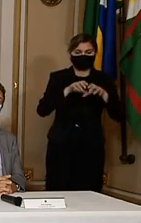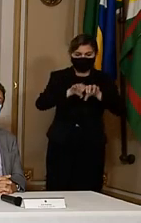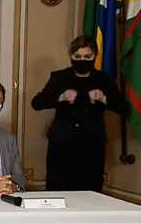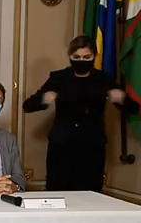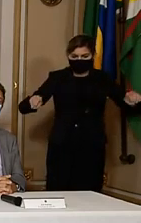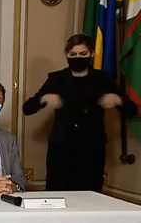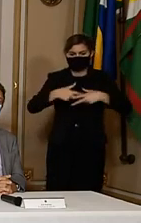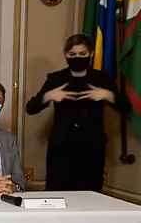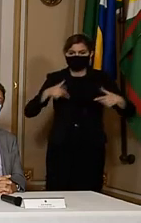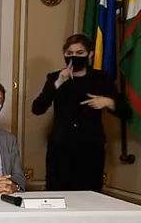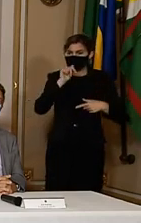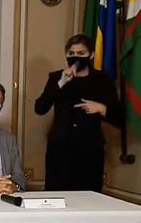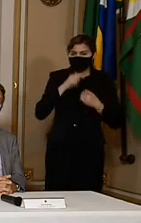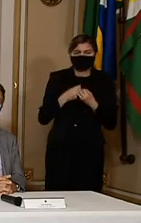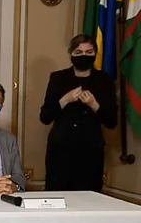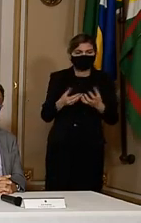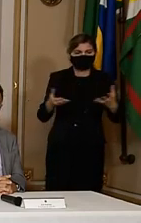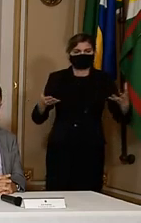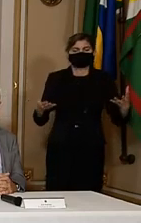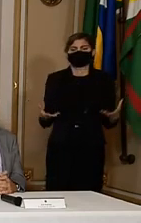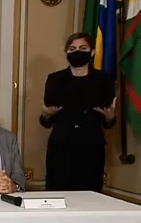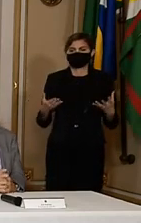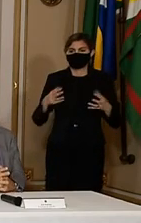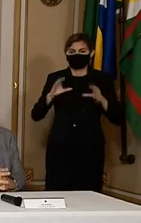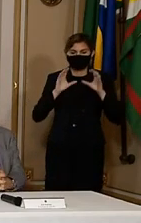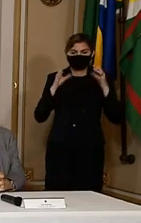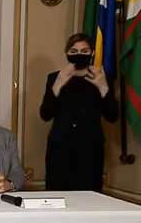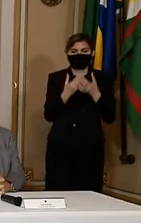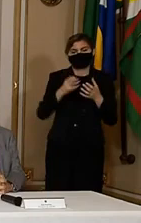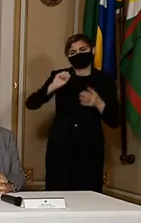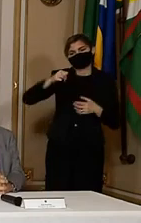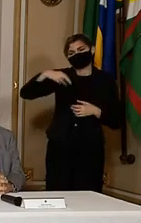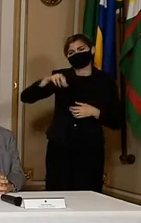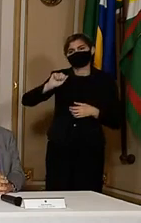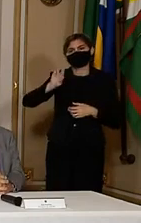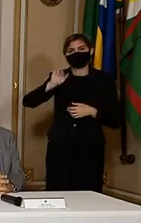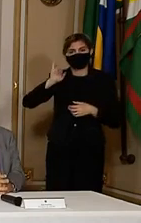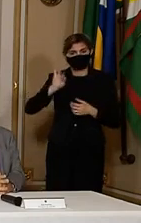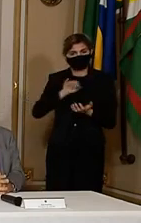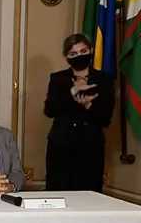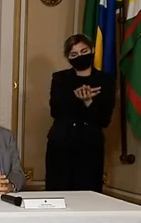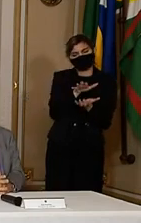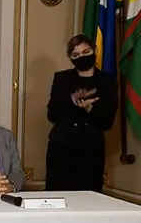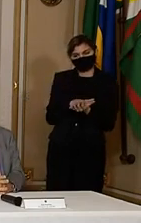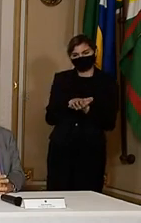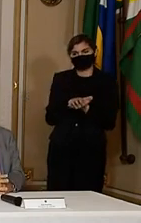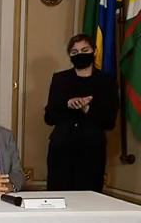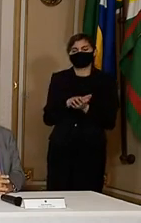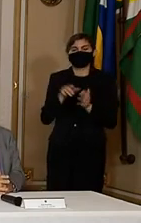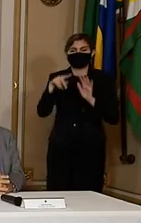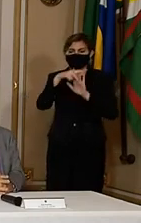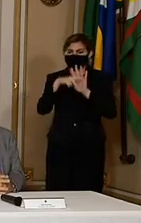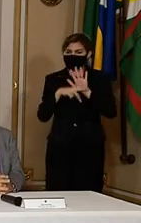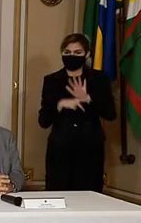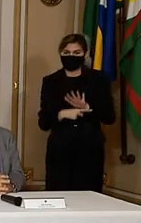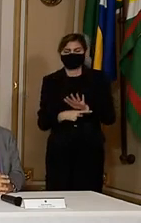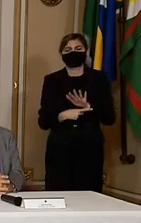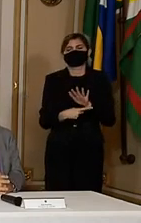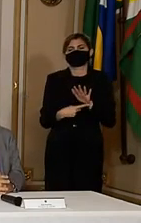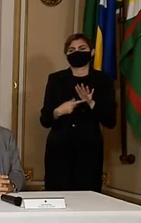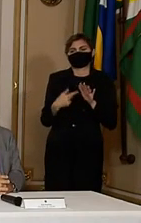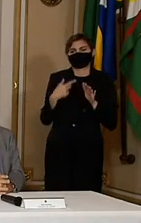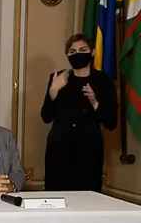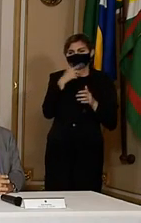de abastecimento de água com de finalização em comunidades do semiárido de Pernambuco o Programa Água Doce